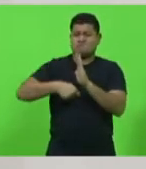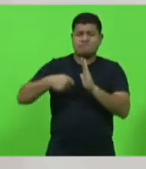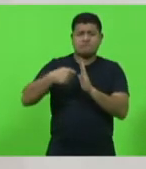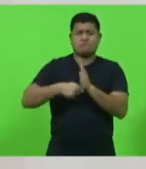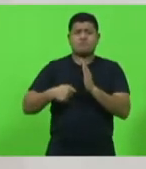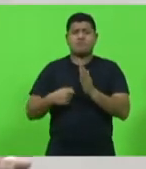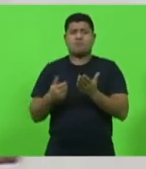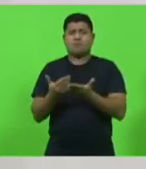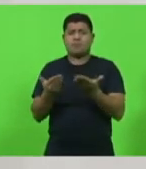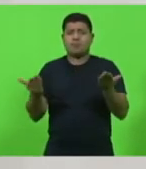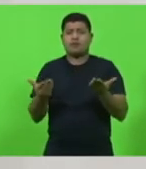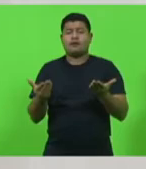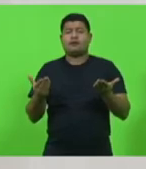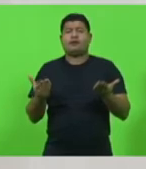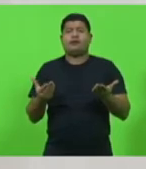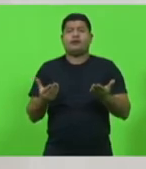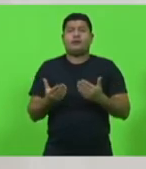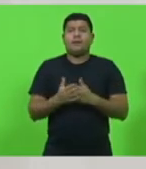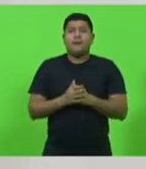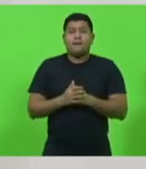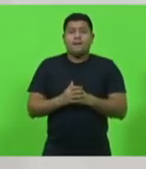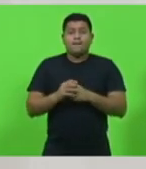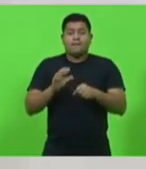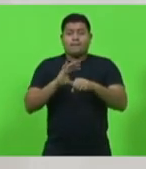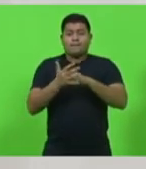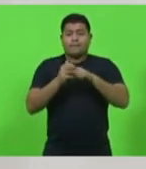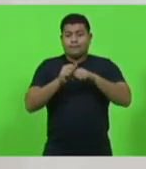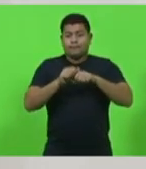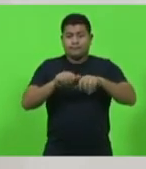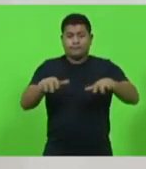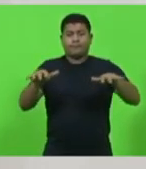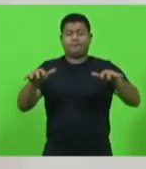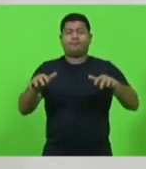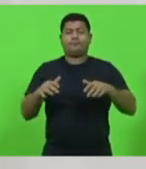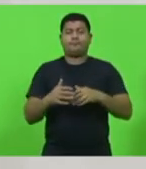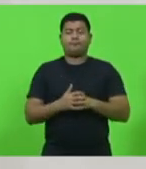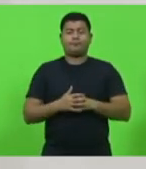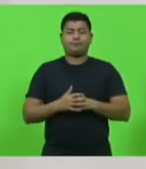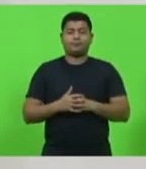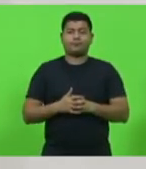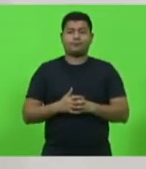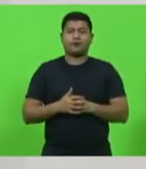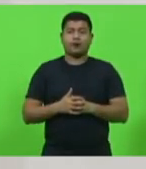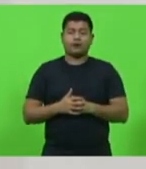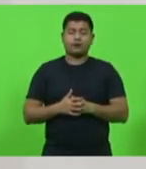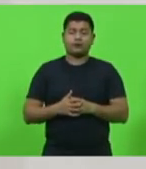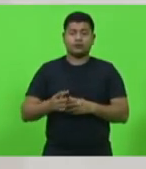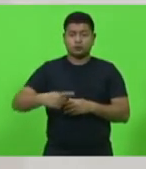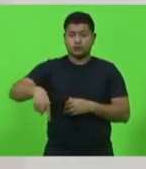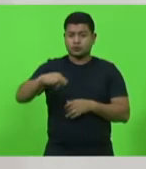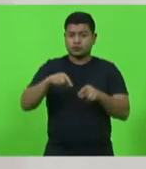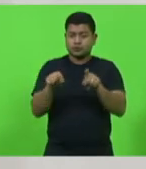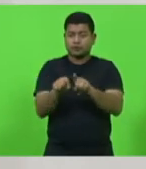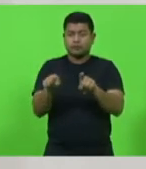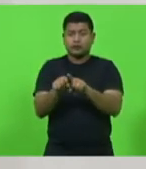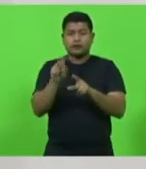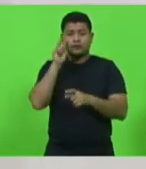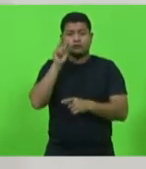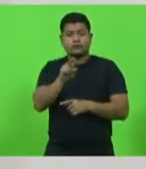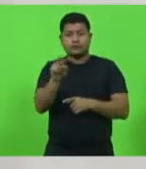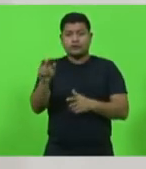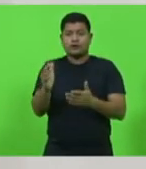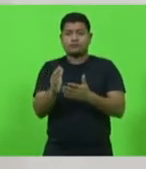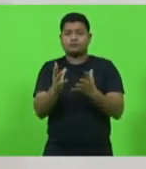essa calamidade pública da pandemia, do Covid. Nós vemos na educação os destaques